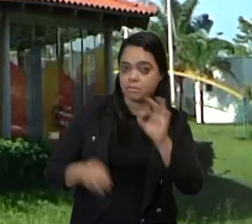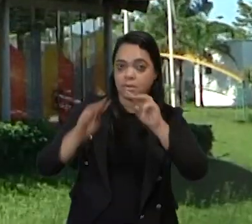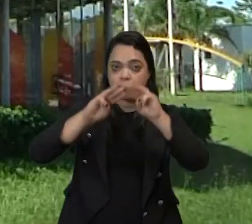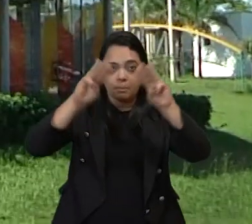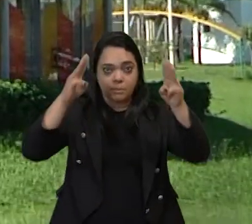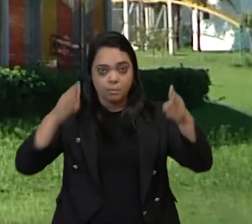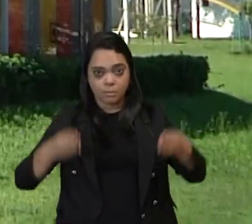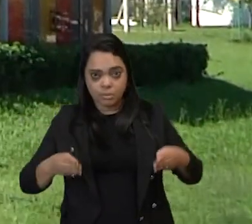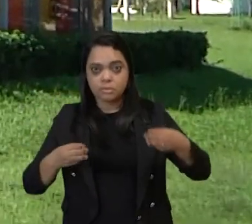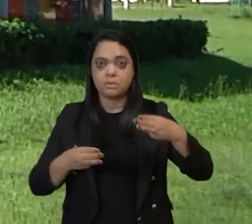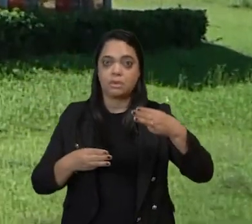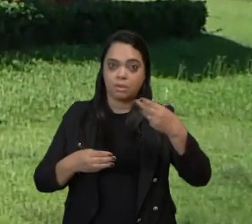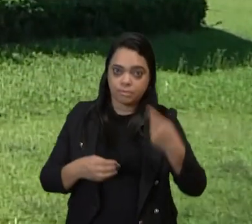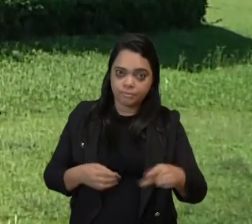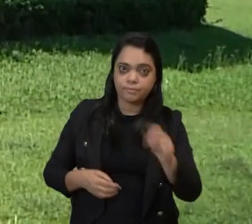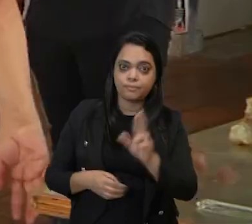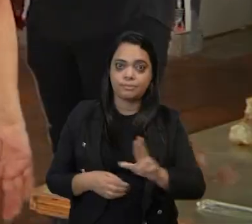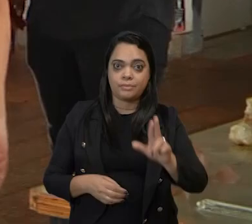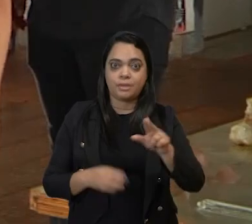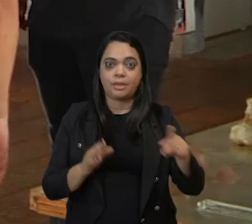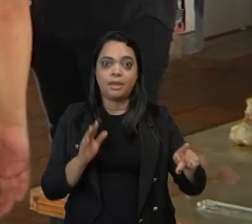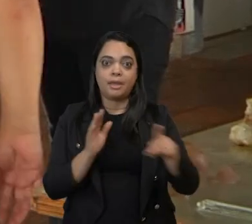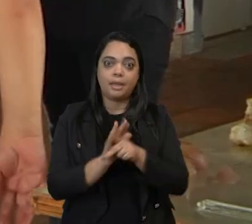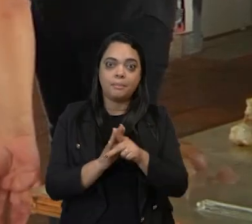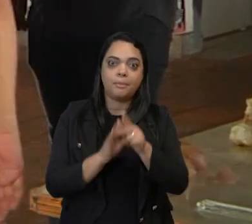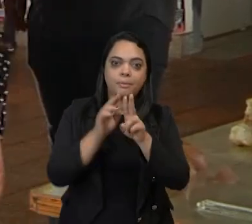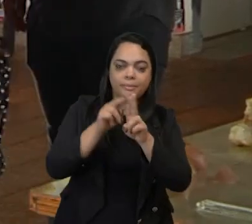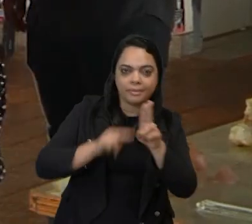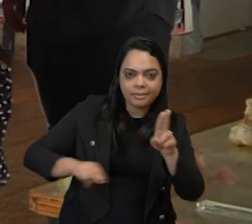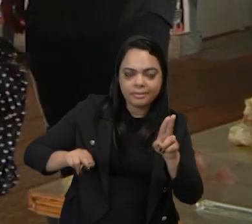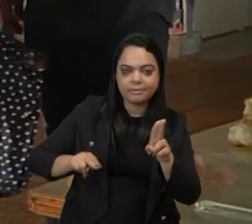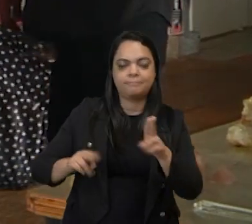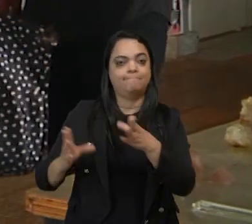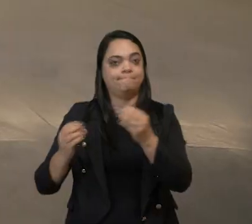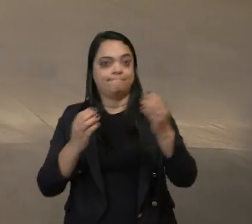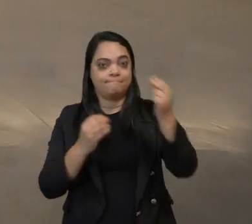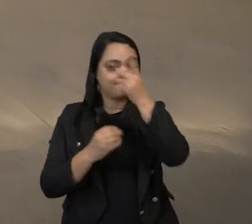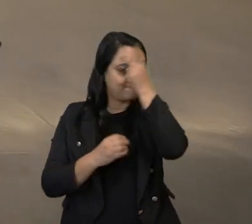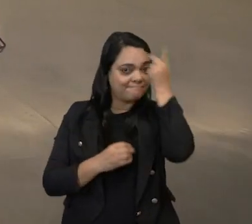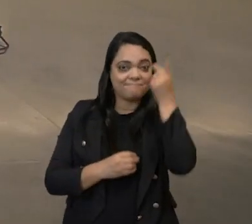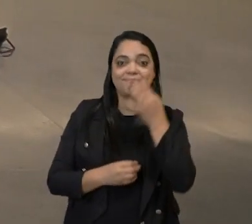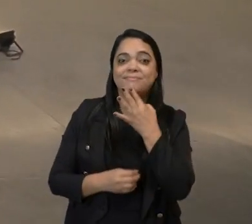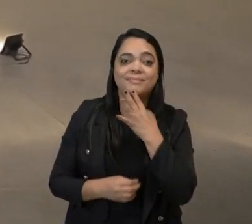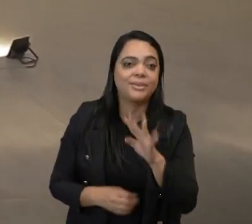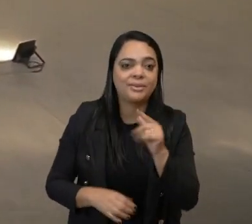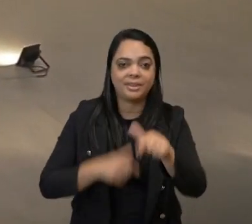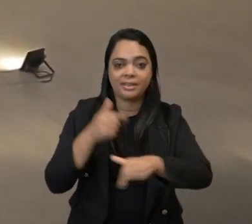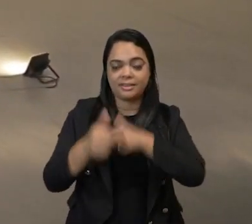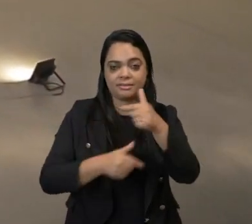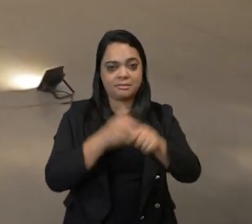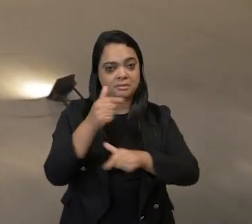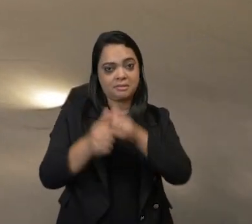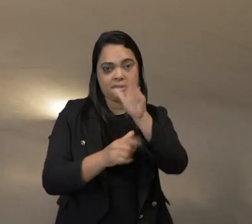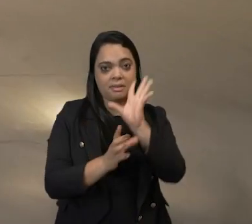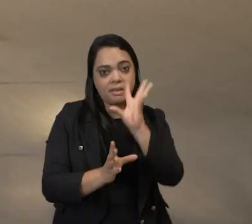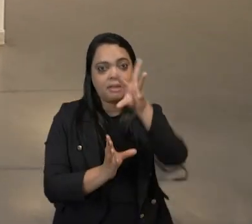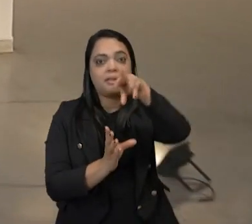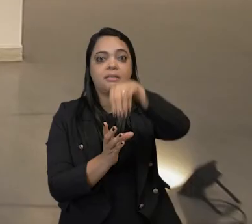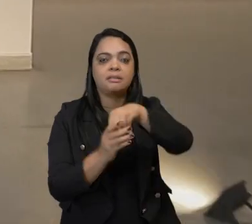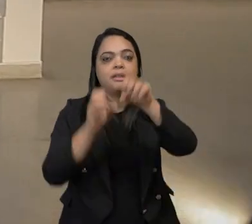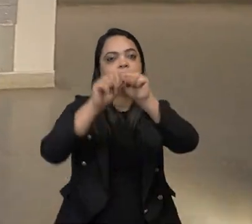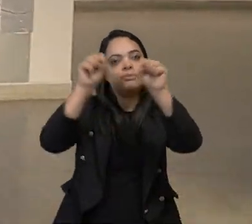60% dos museus do município Mineiro são da UFU e ainda assim muita gente desconhece os trabalhos